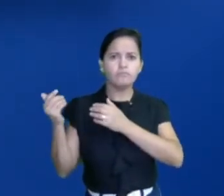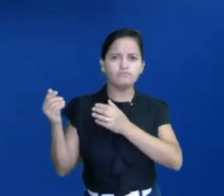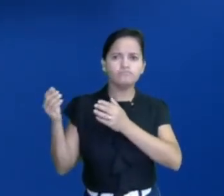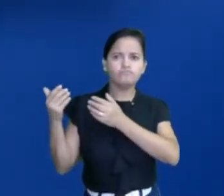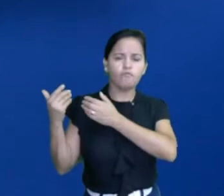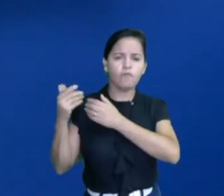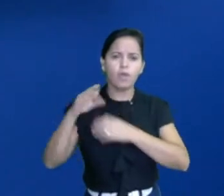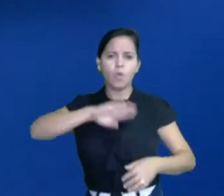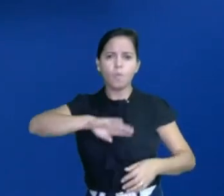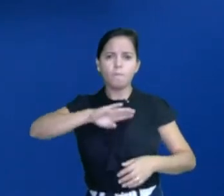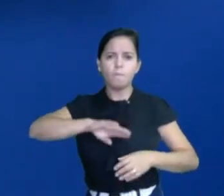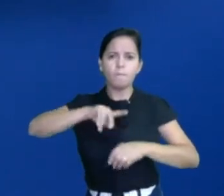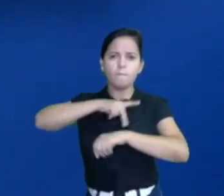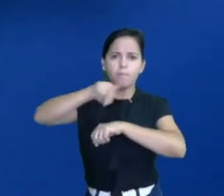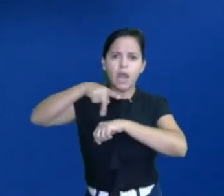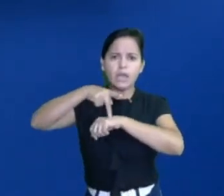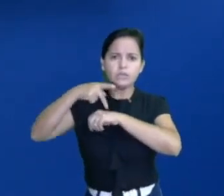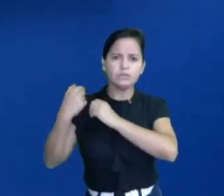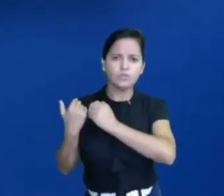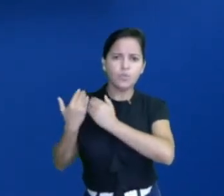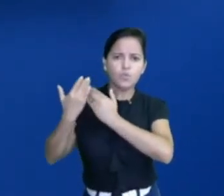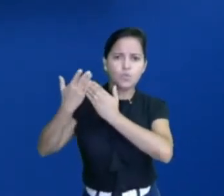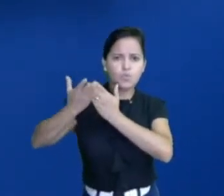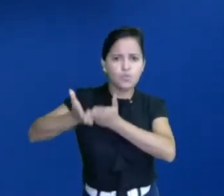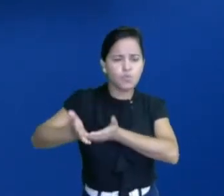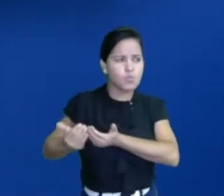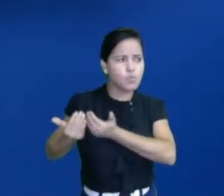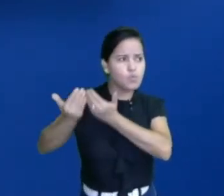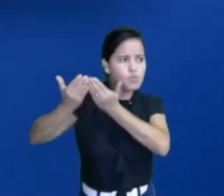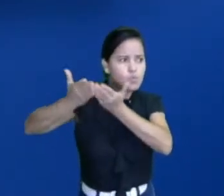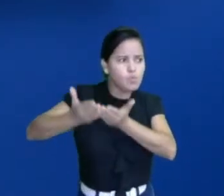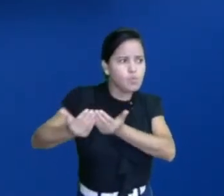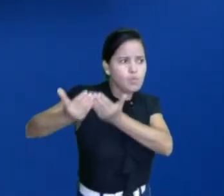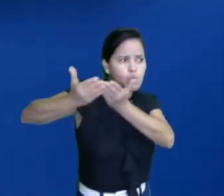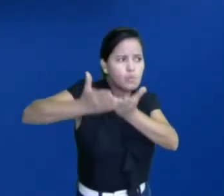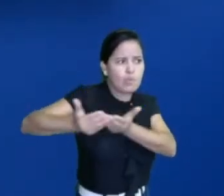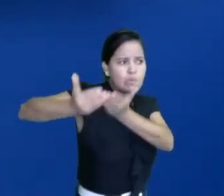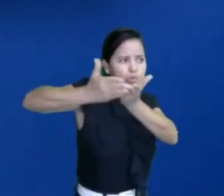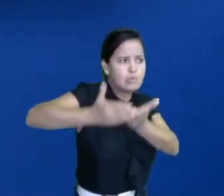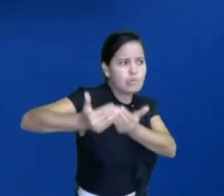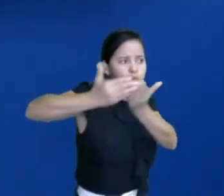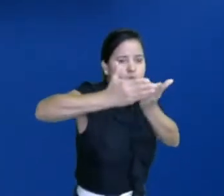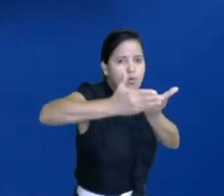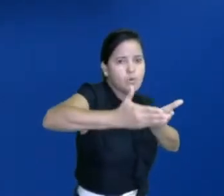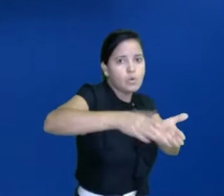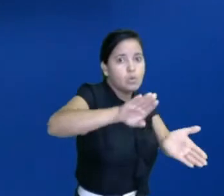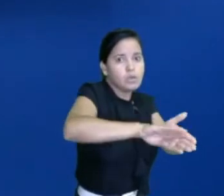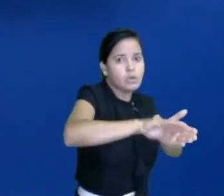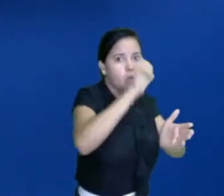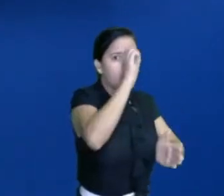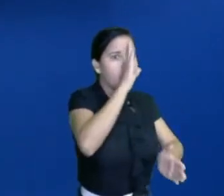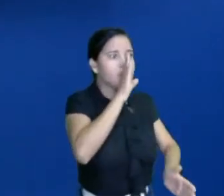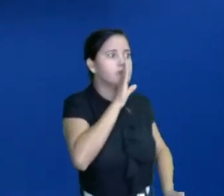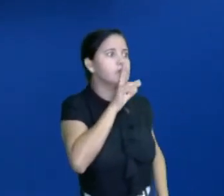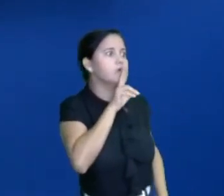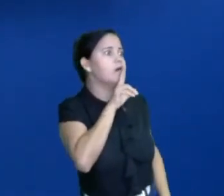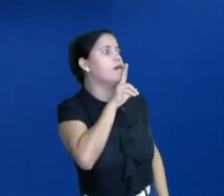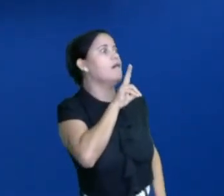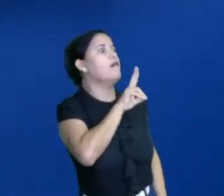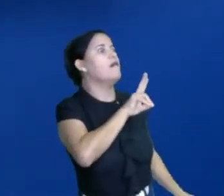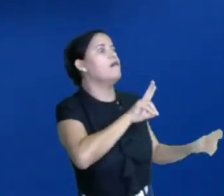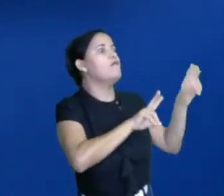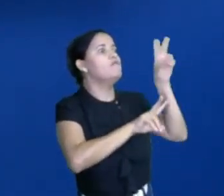Brasil. A única pessoa que sabia escrever. Quando chegou aqui no Brasil e viu a beleza do nosso país,